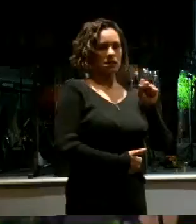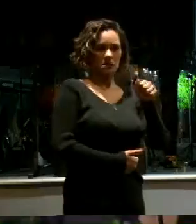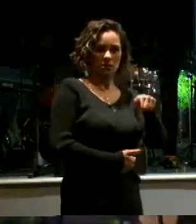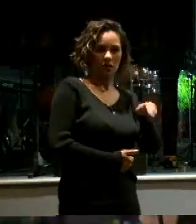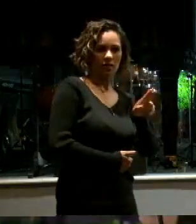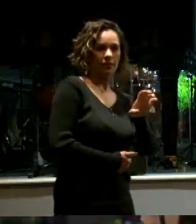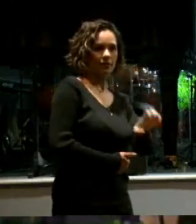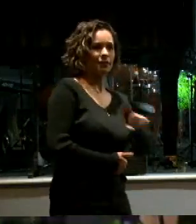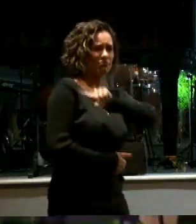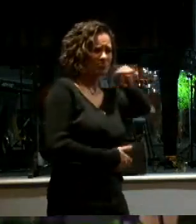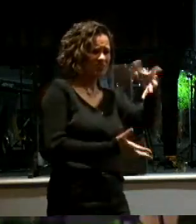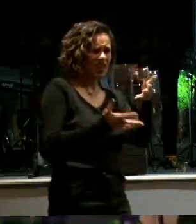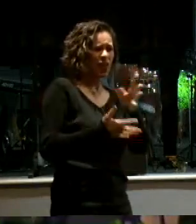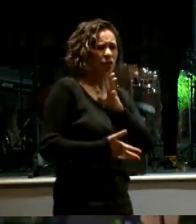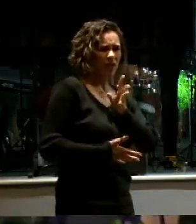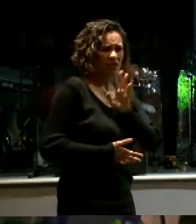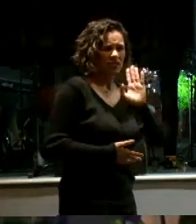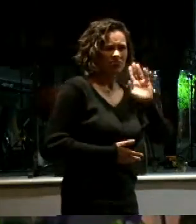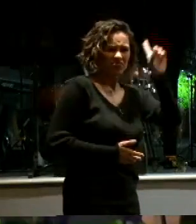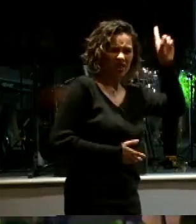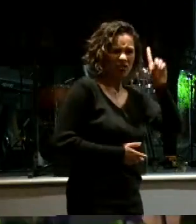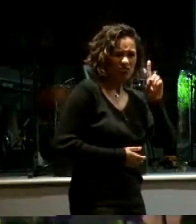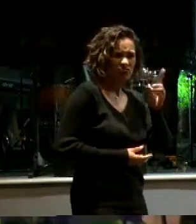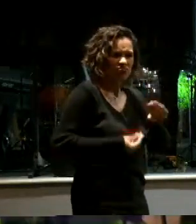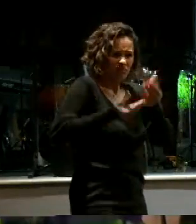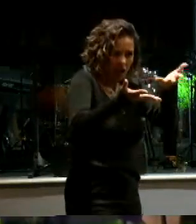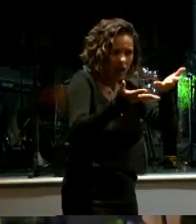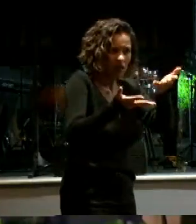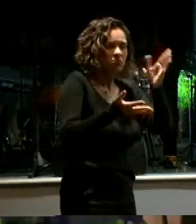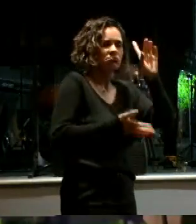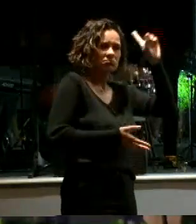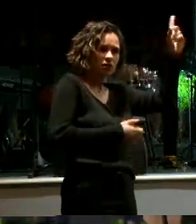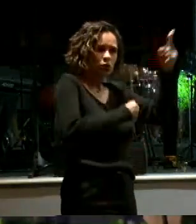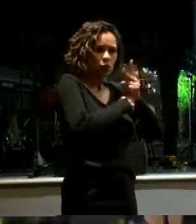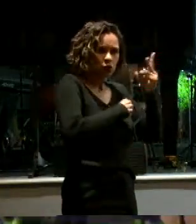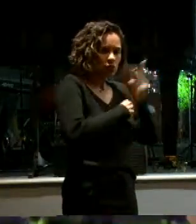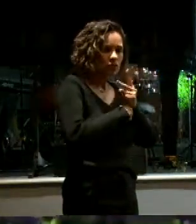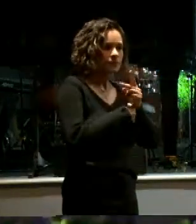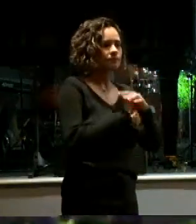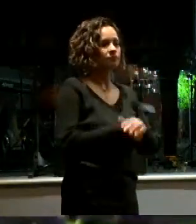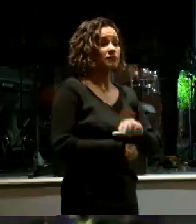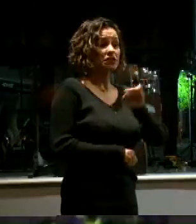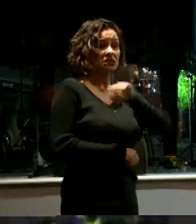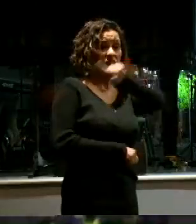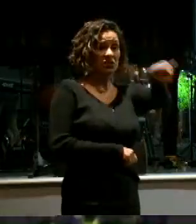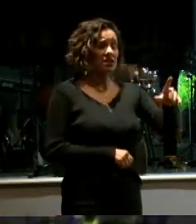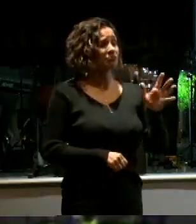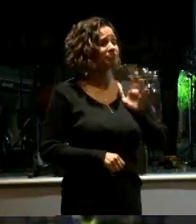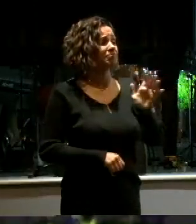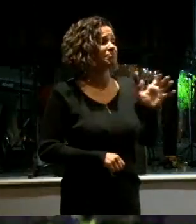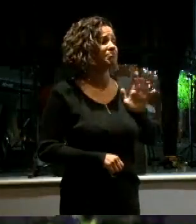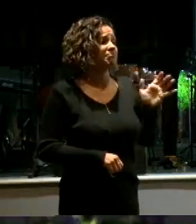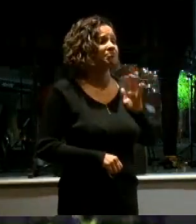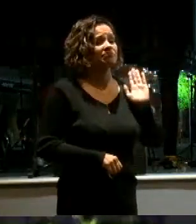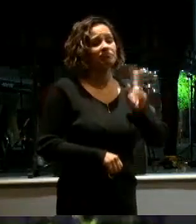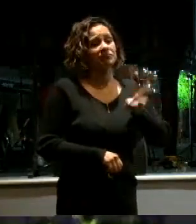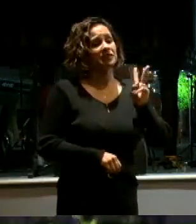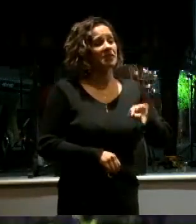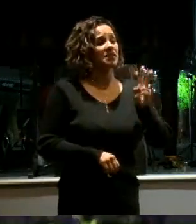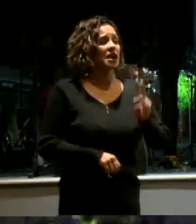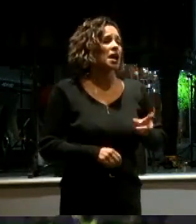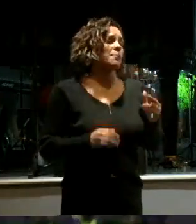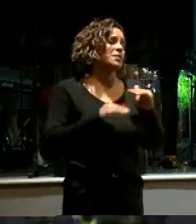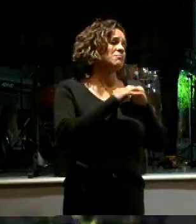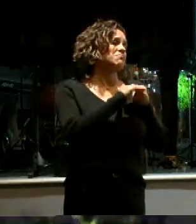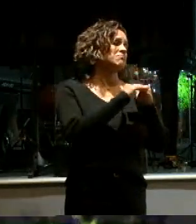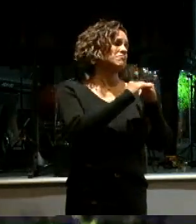Deus? Se você nasceu em berço de ouro e nunca teve uma necessidade, você nunca vai saber quem é Jeová